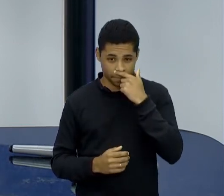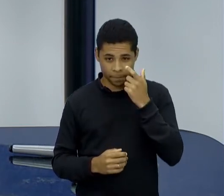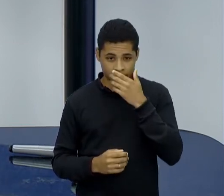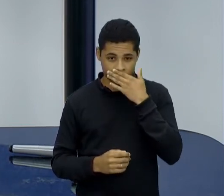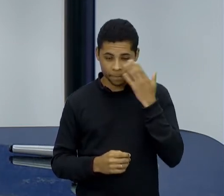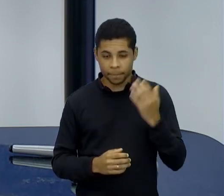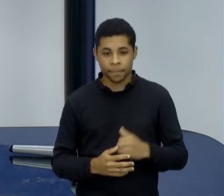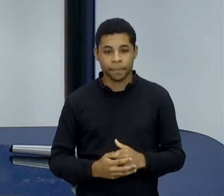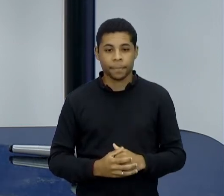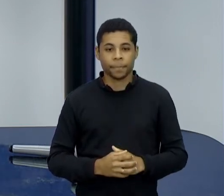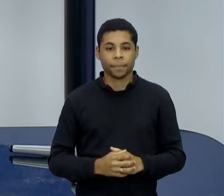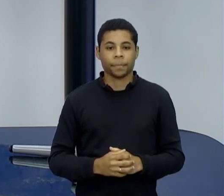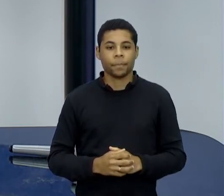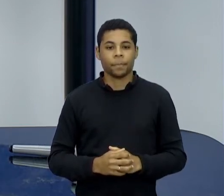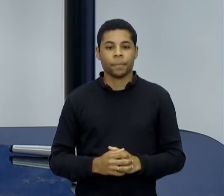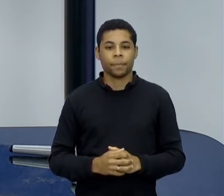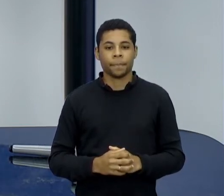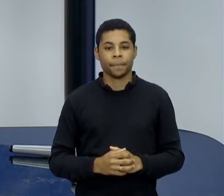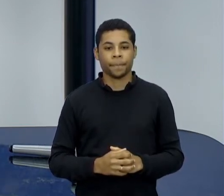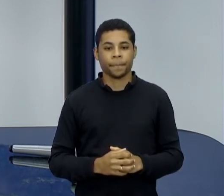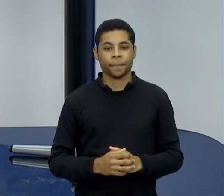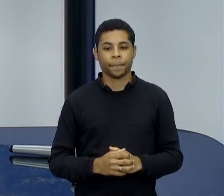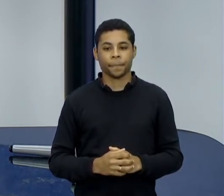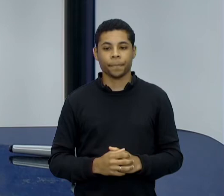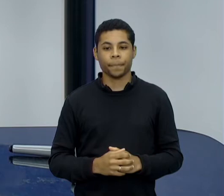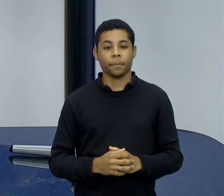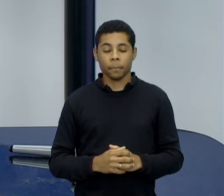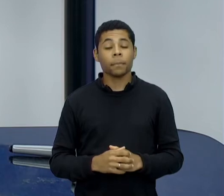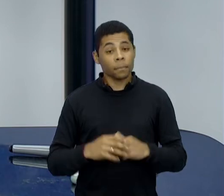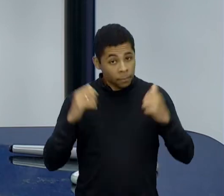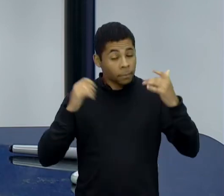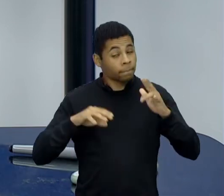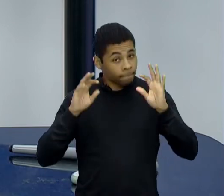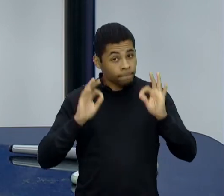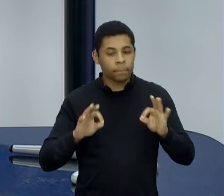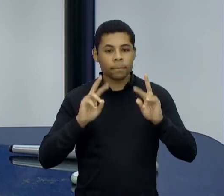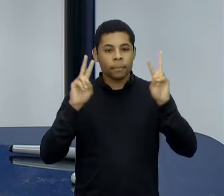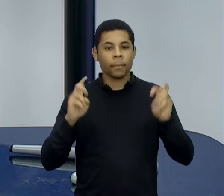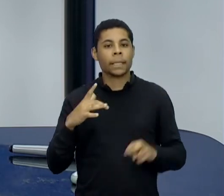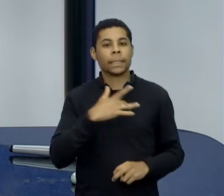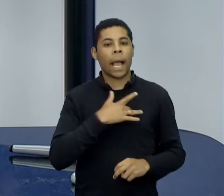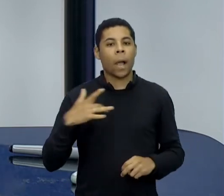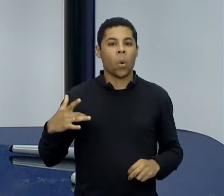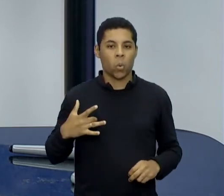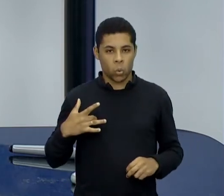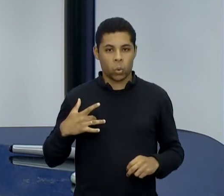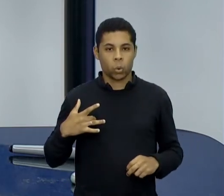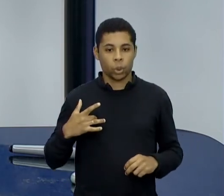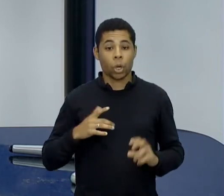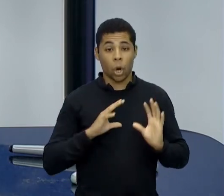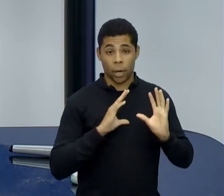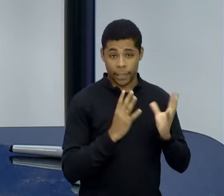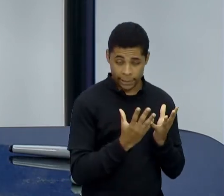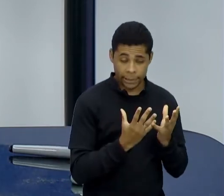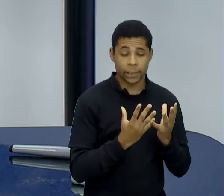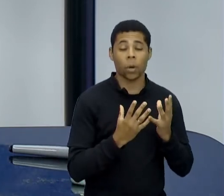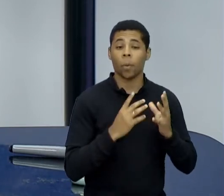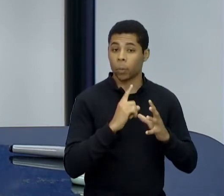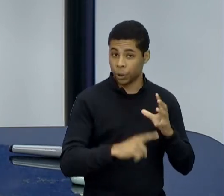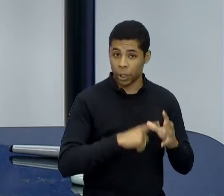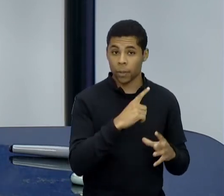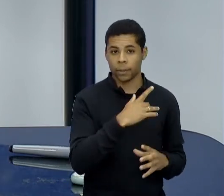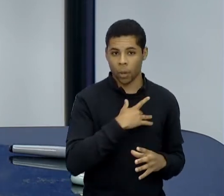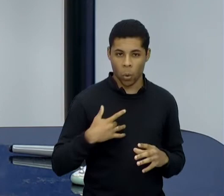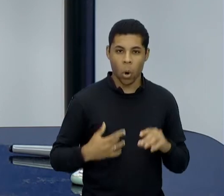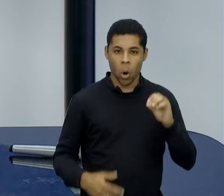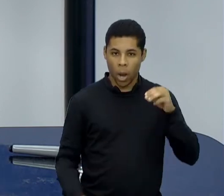na perfeita definição de saúde para a Organização Mundial da Saúde. A Organização Mundial da Saúde, ela determina que o